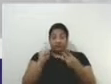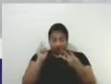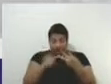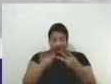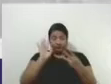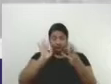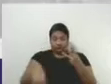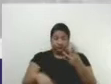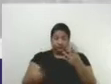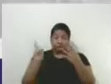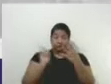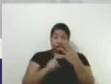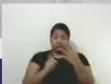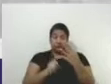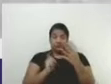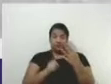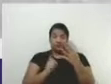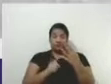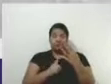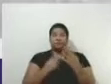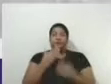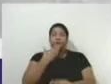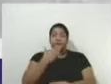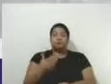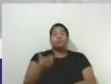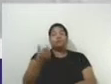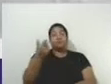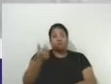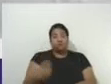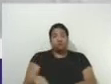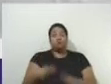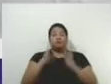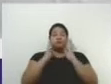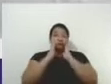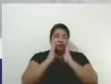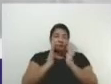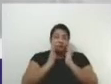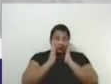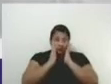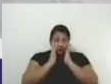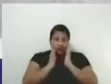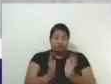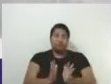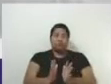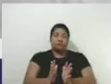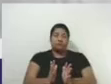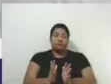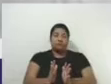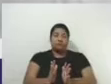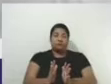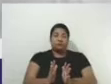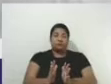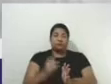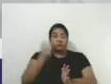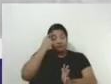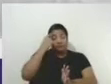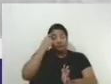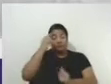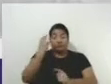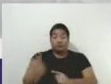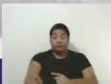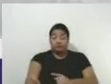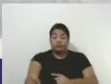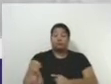Novamente, nós pedimos um olhar carinhoso, mas, principalmente, um olhar de resultados, de configuração,